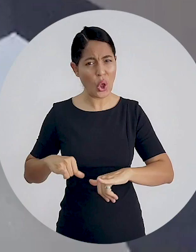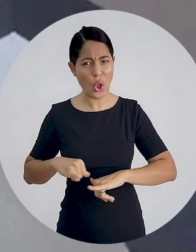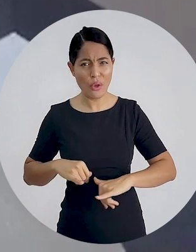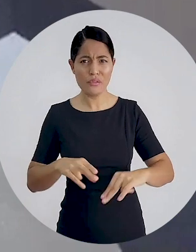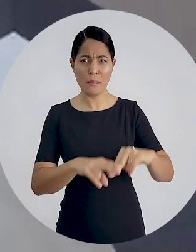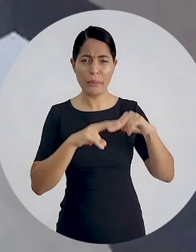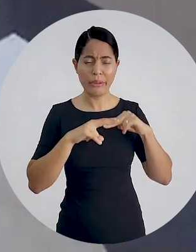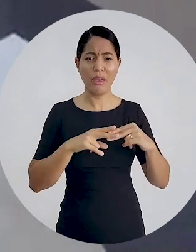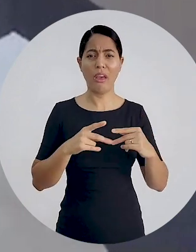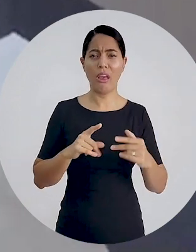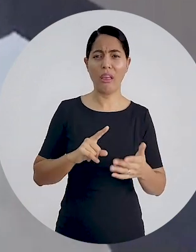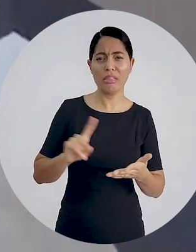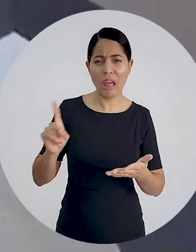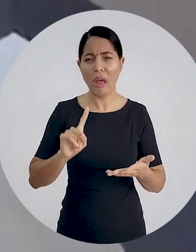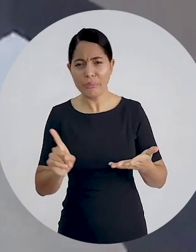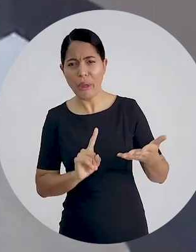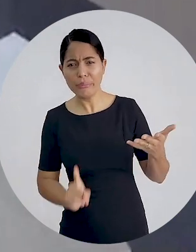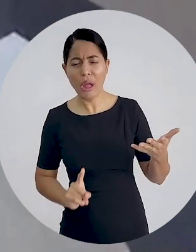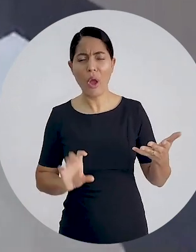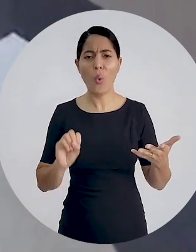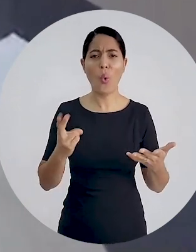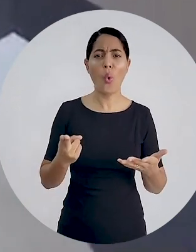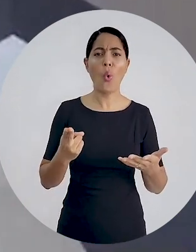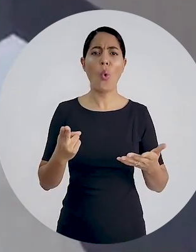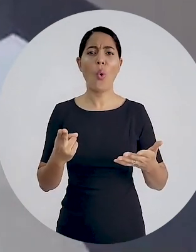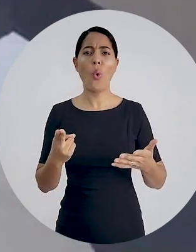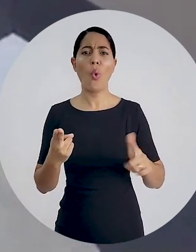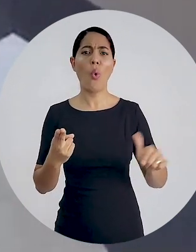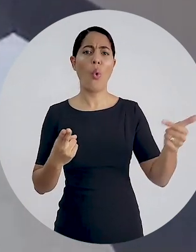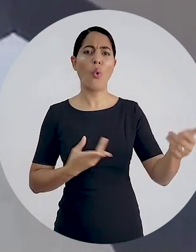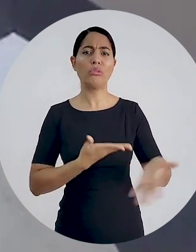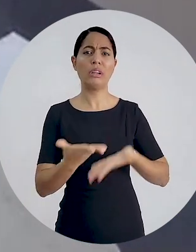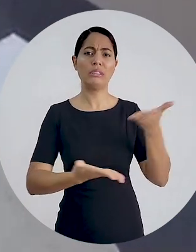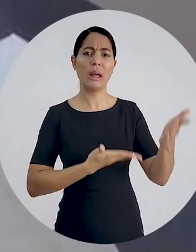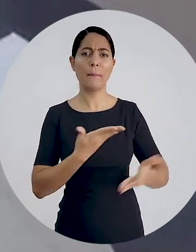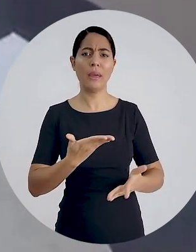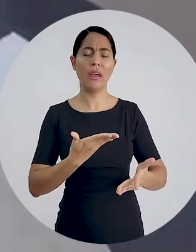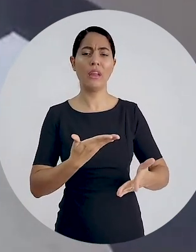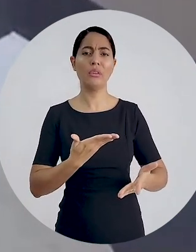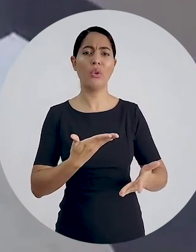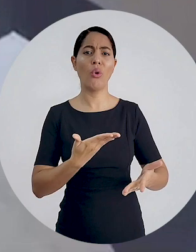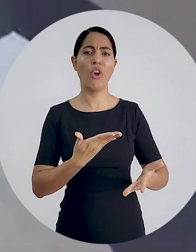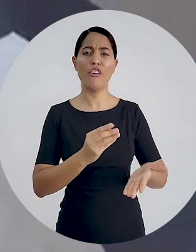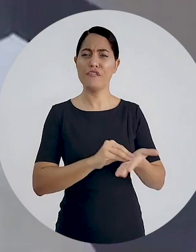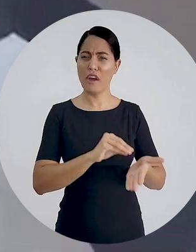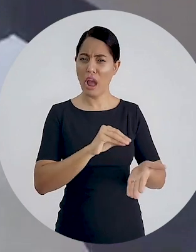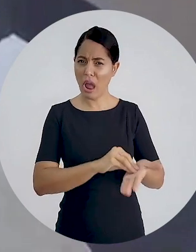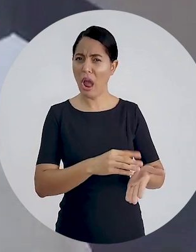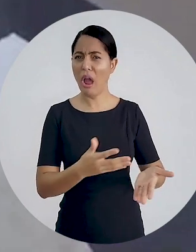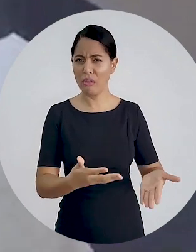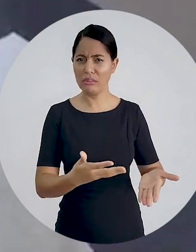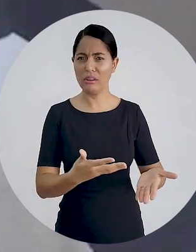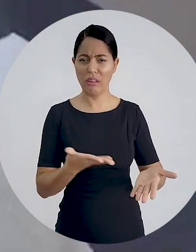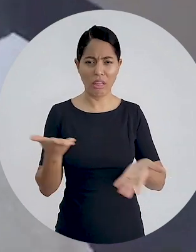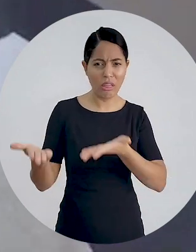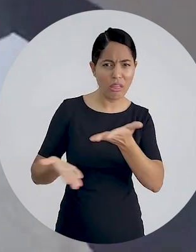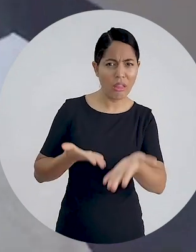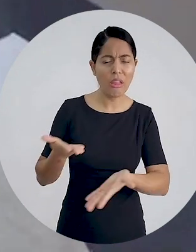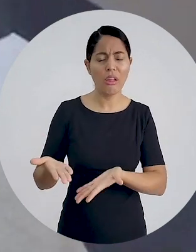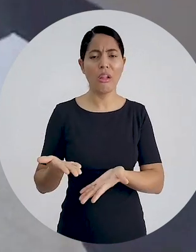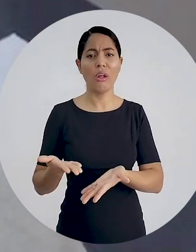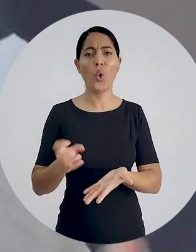saúde, seja do relacionamento interpessoal ou de outras instituições que não entendem como se